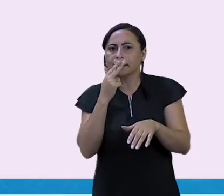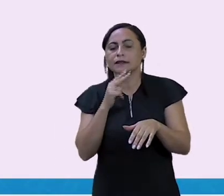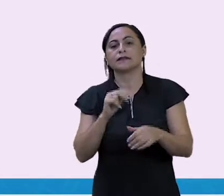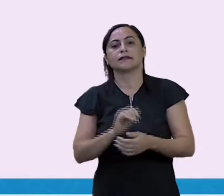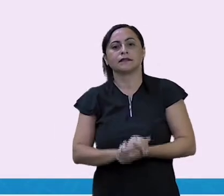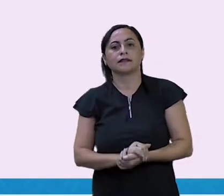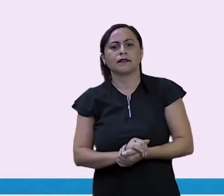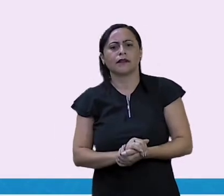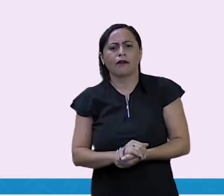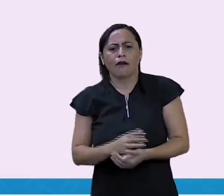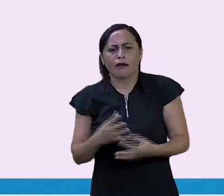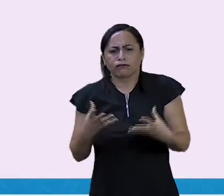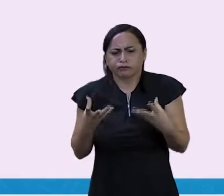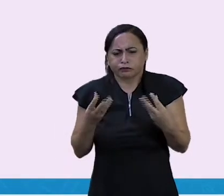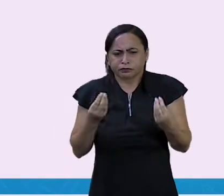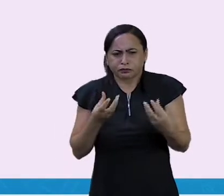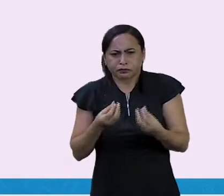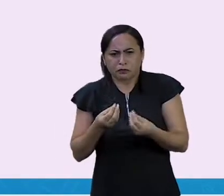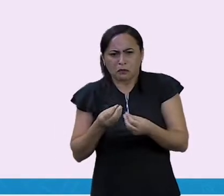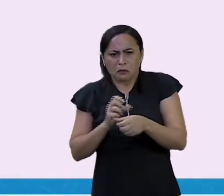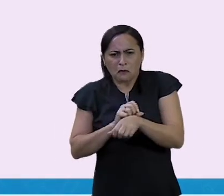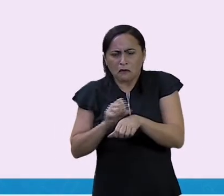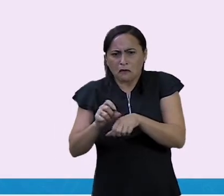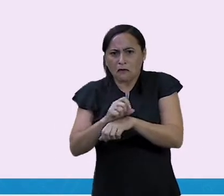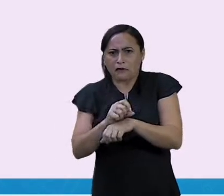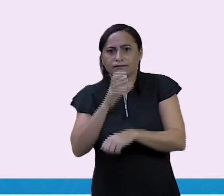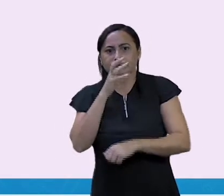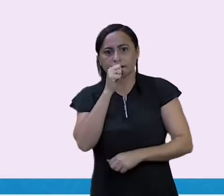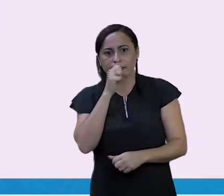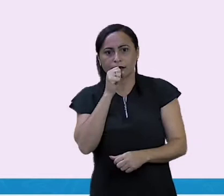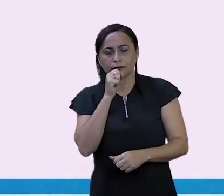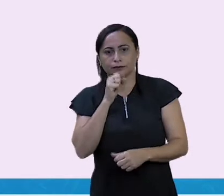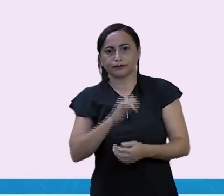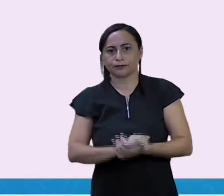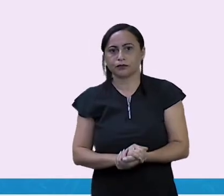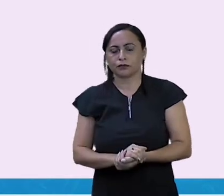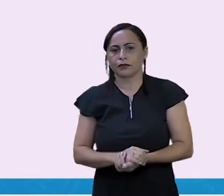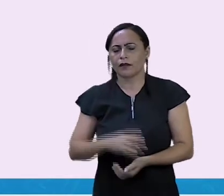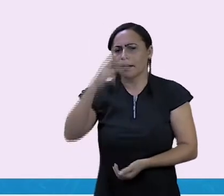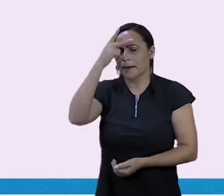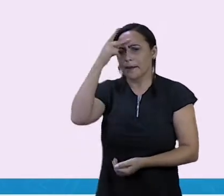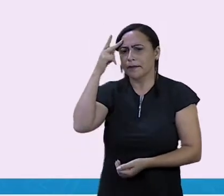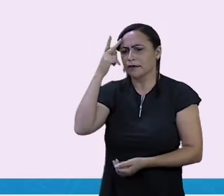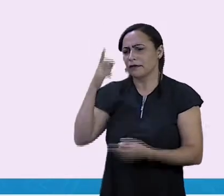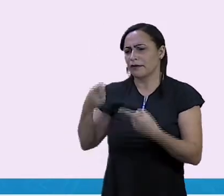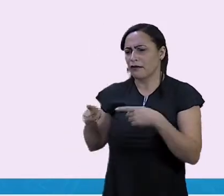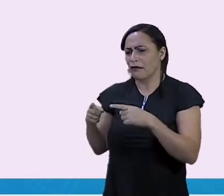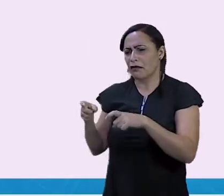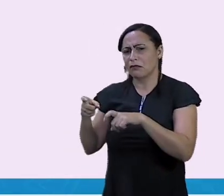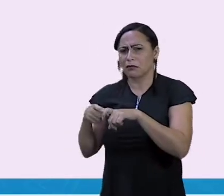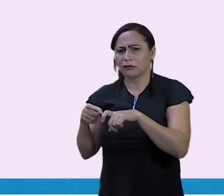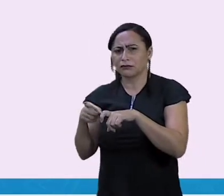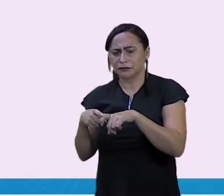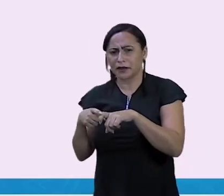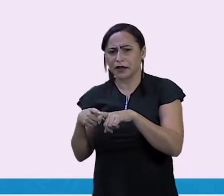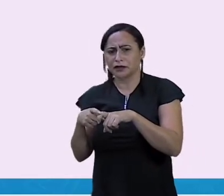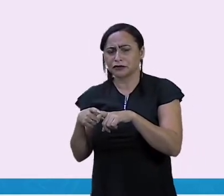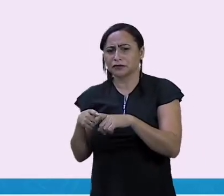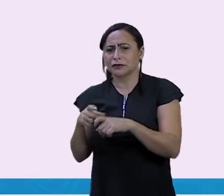ao médico do formigueiro nas mãos. No sentido da praia, formigueiro